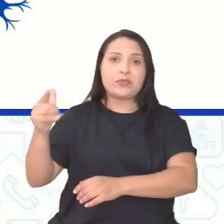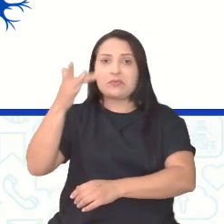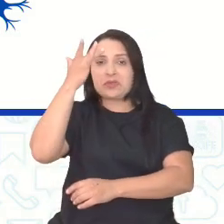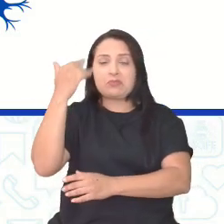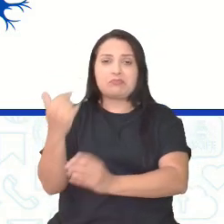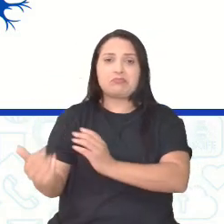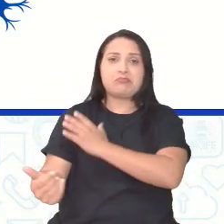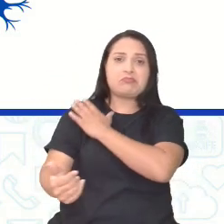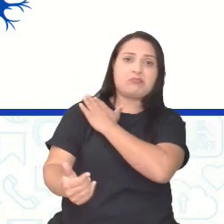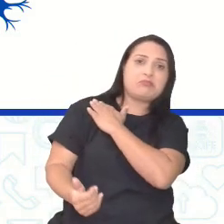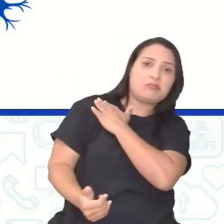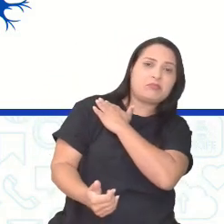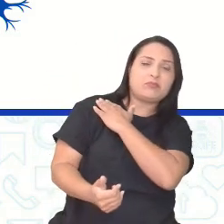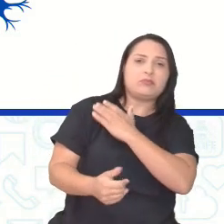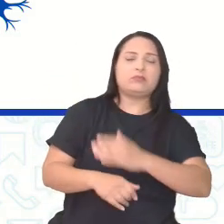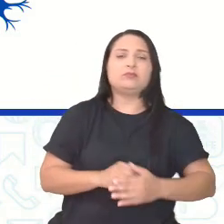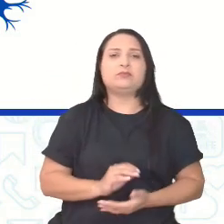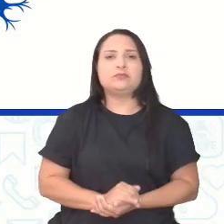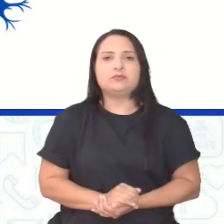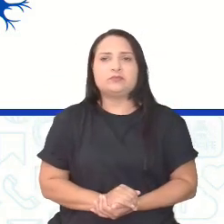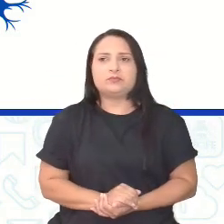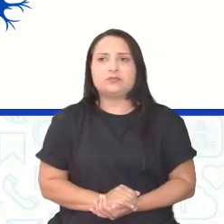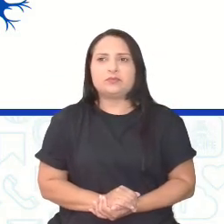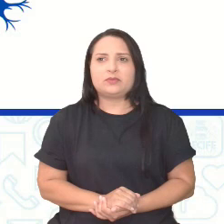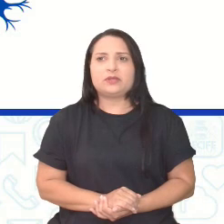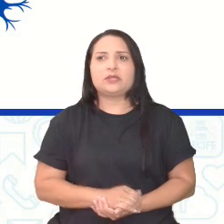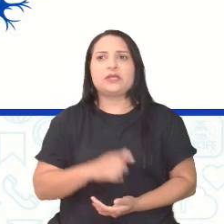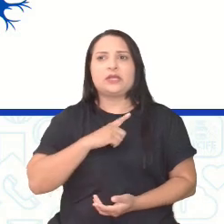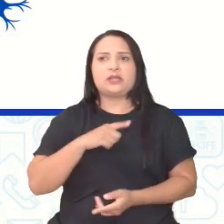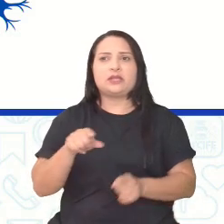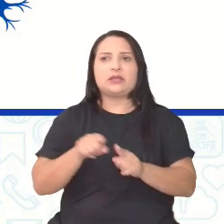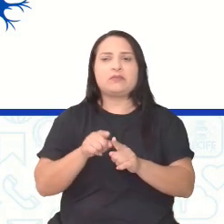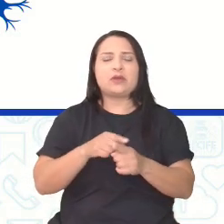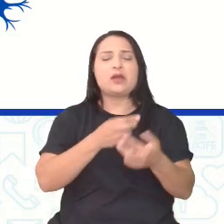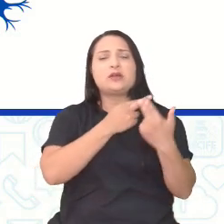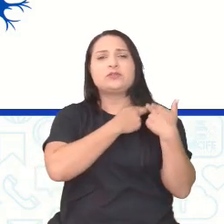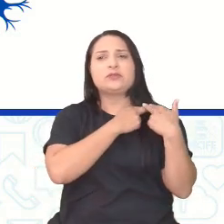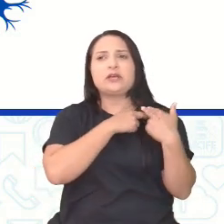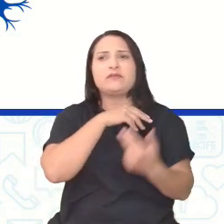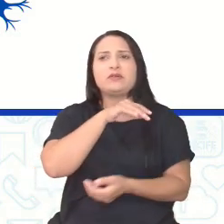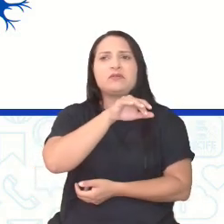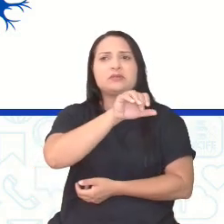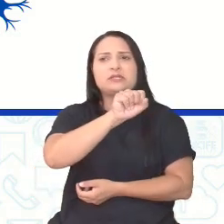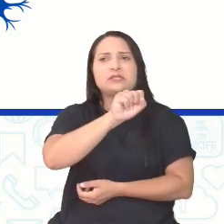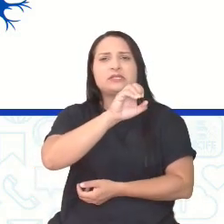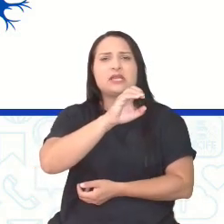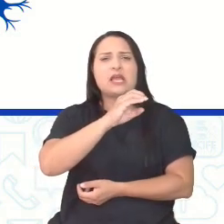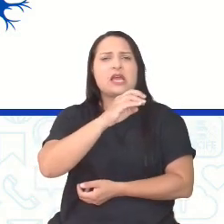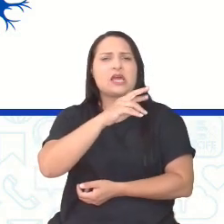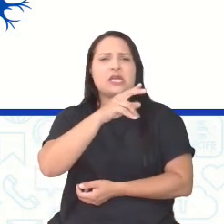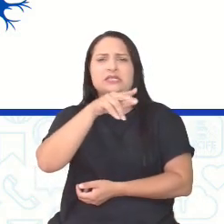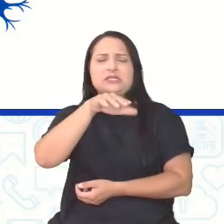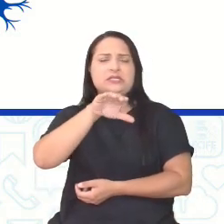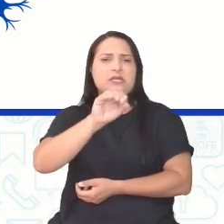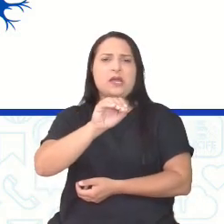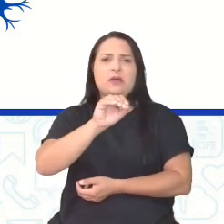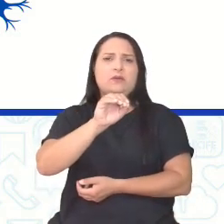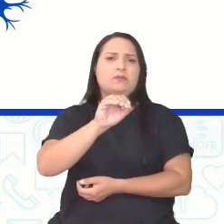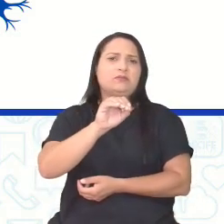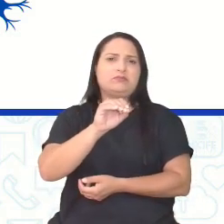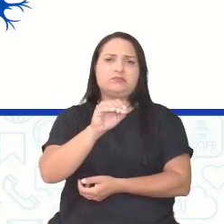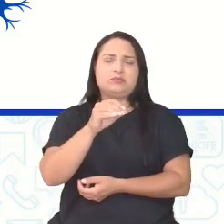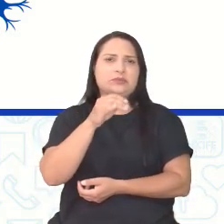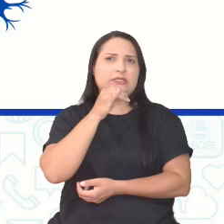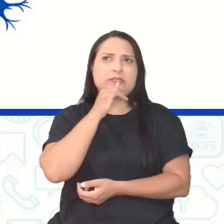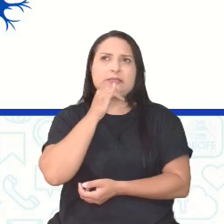bem interessante, que o epitelial, ele é responsável por secreção. Como assim, professora? A gente vai ver aí a questão de algumas